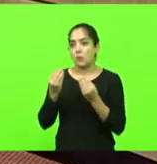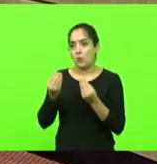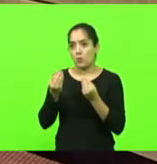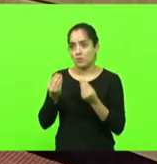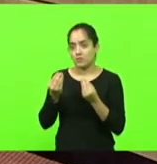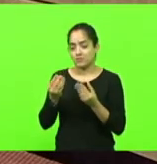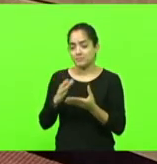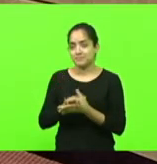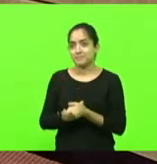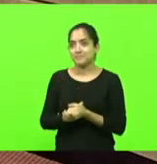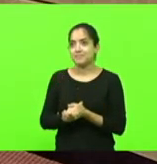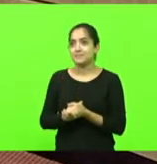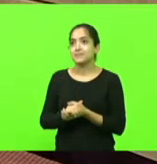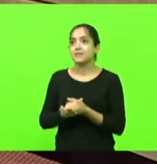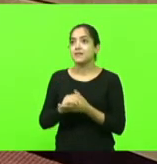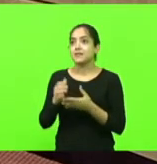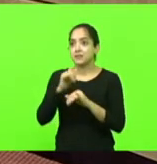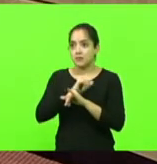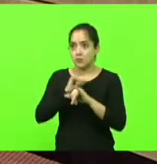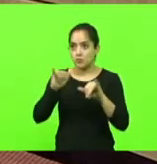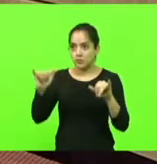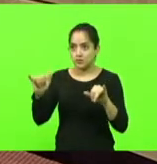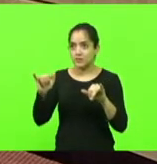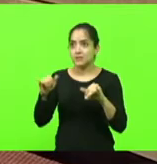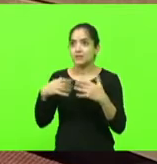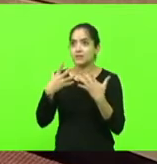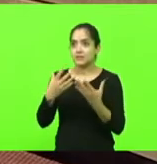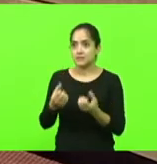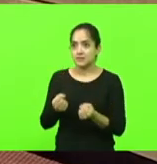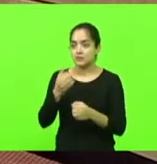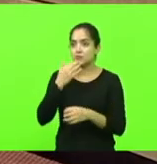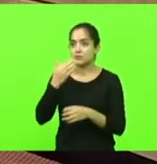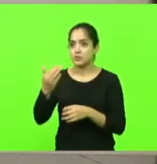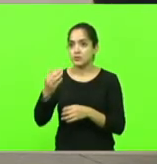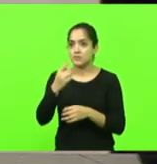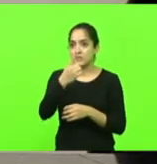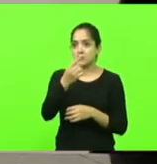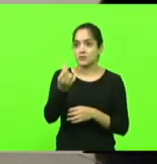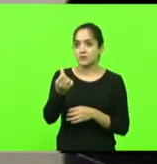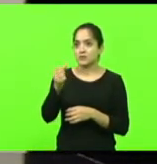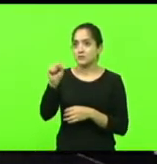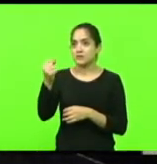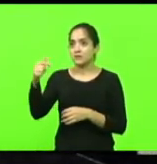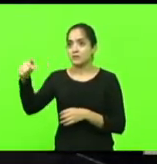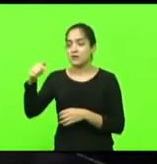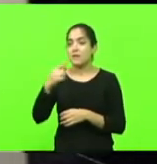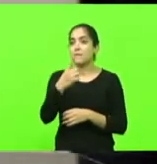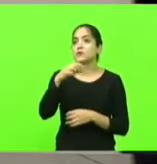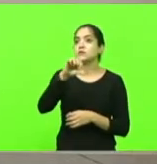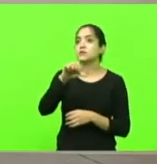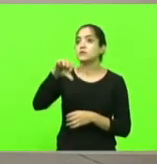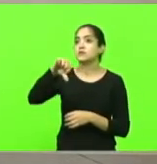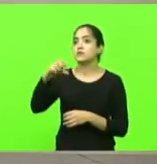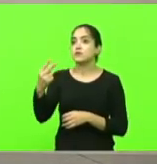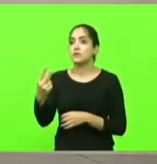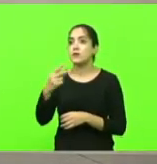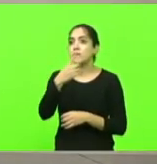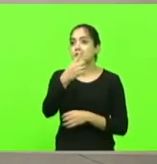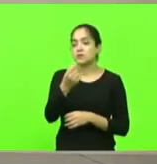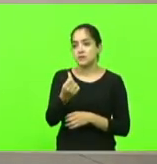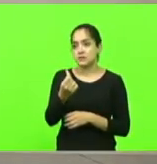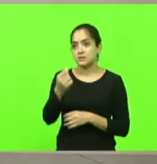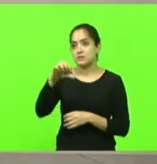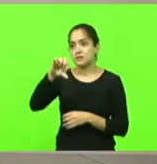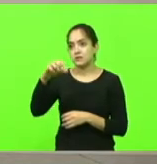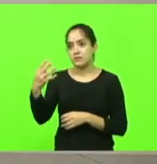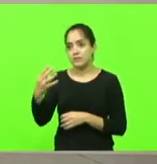Esta presidência comunica que defere os seguintes requerimentos. Requerimentos 1687, 1692,